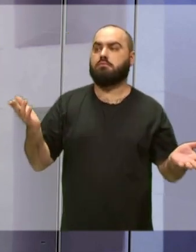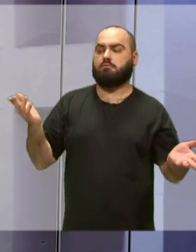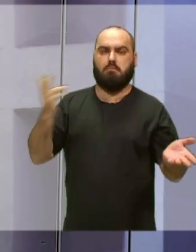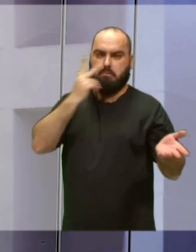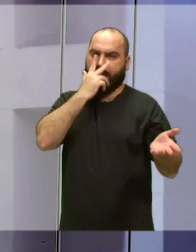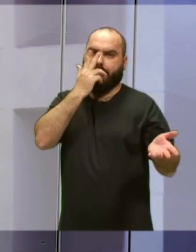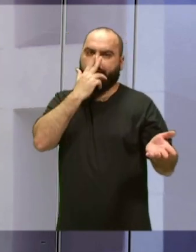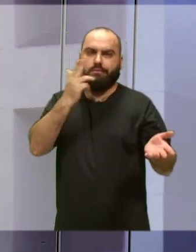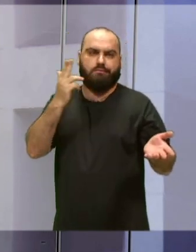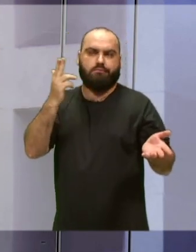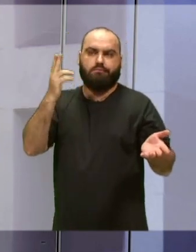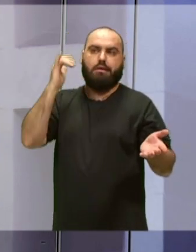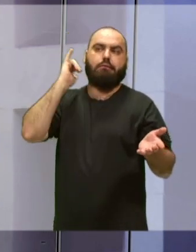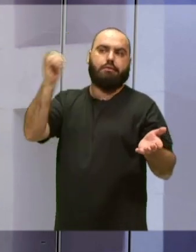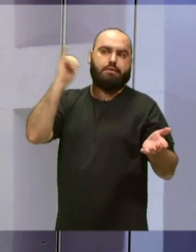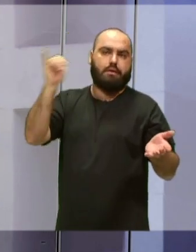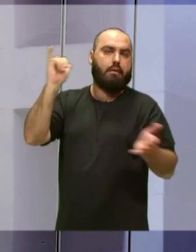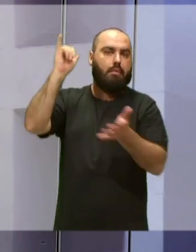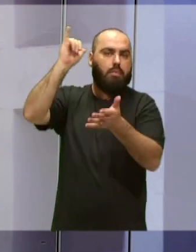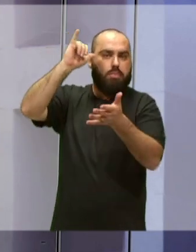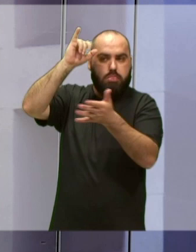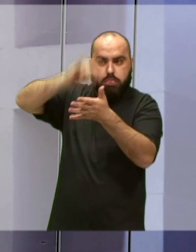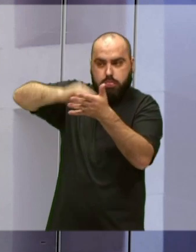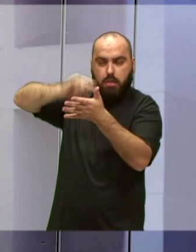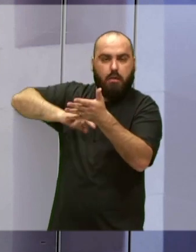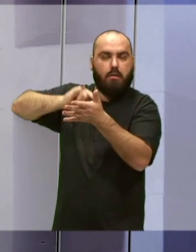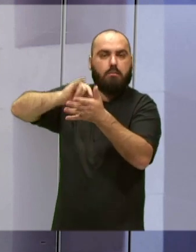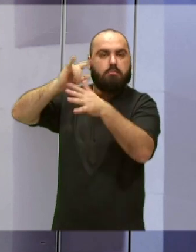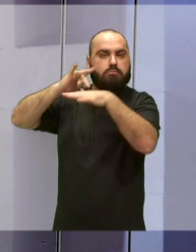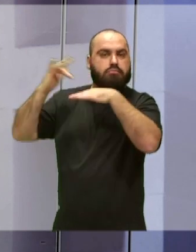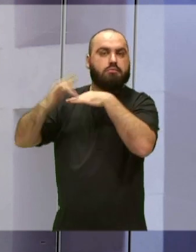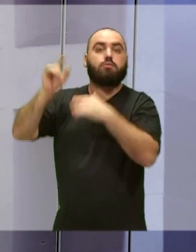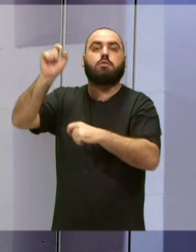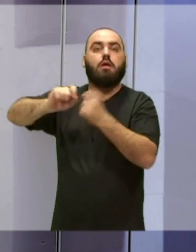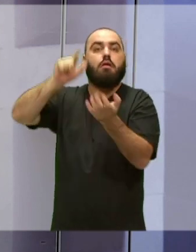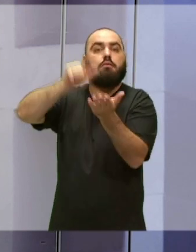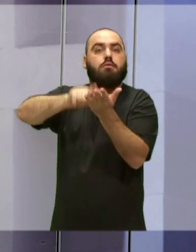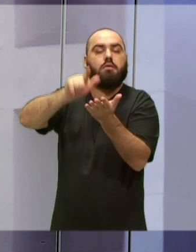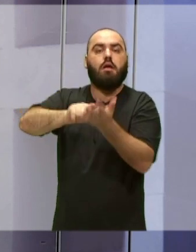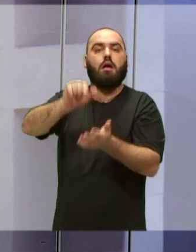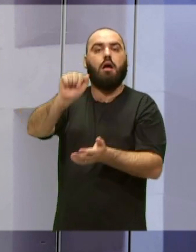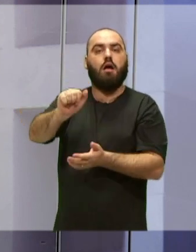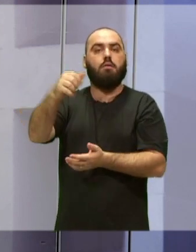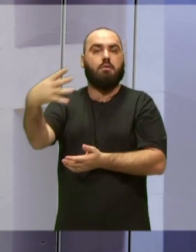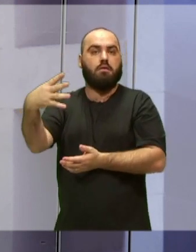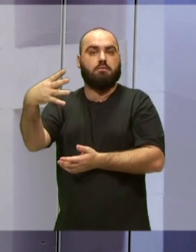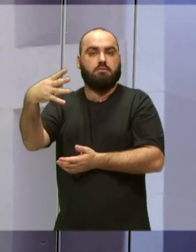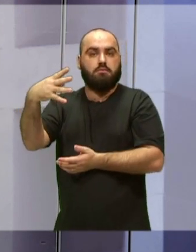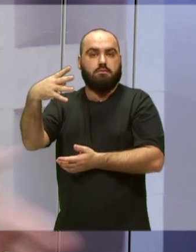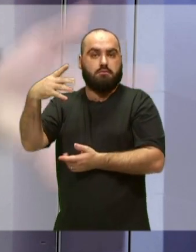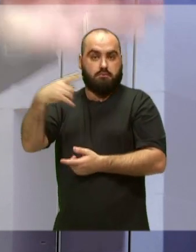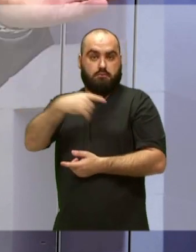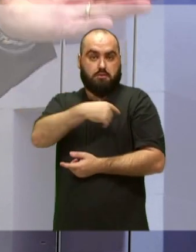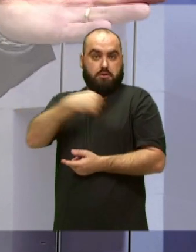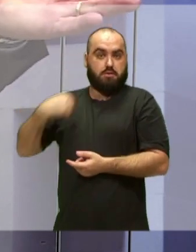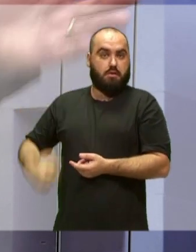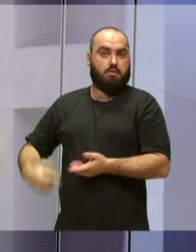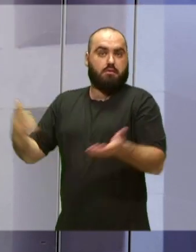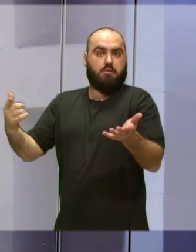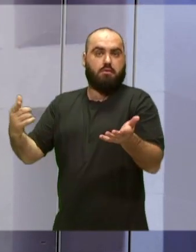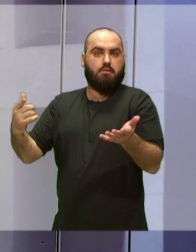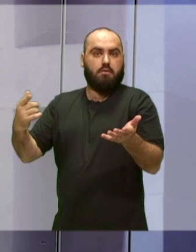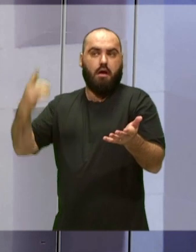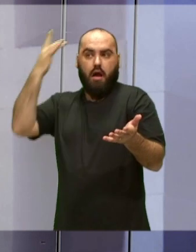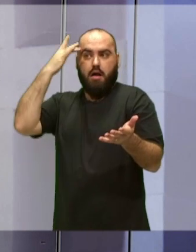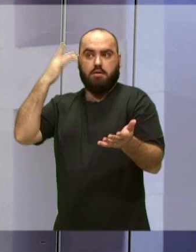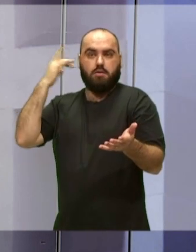aí uma nota tá tá em tudo quanto é mídia aí um uma folha A4 aí toda em chinês em mandari achando que a gente não